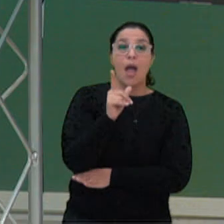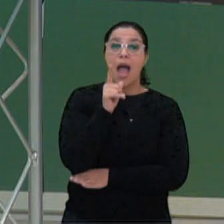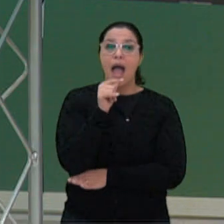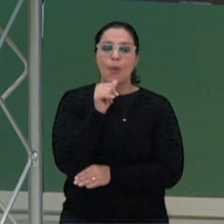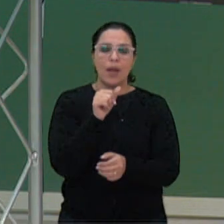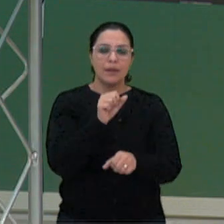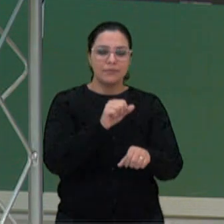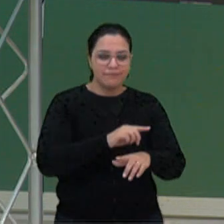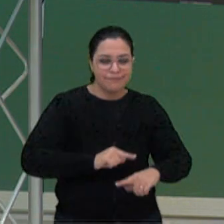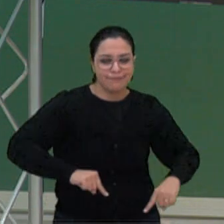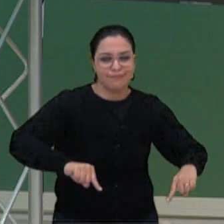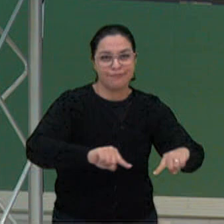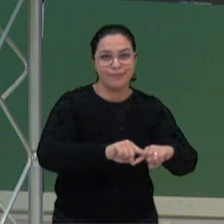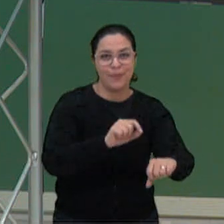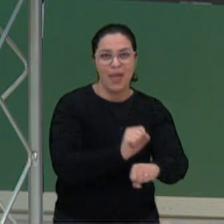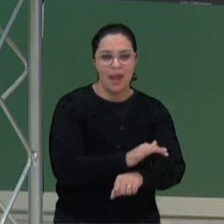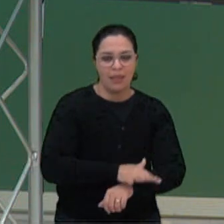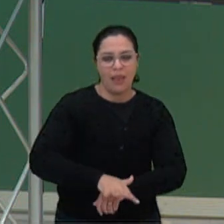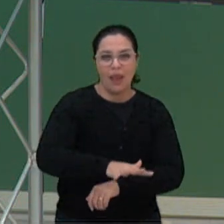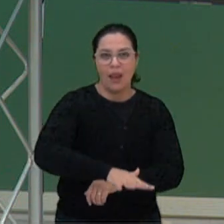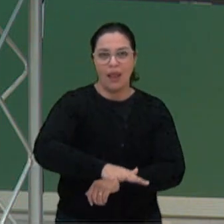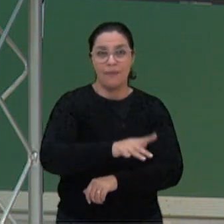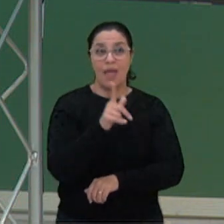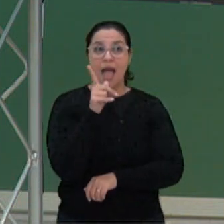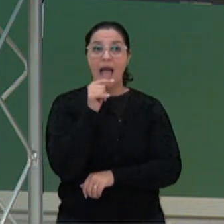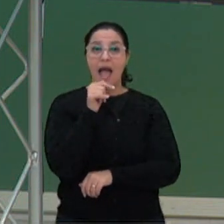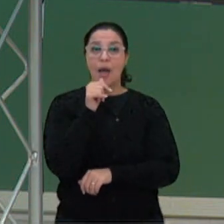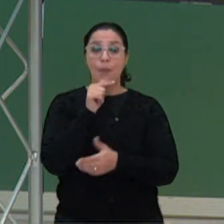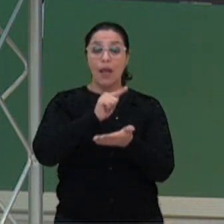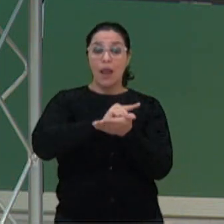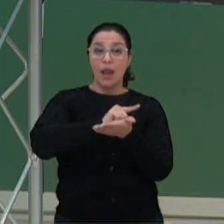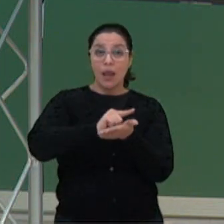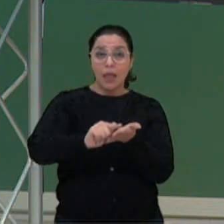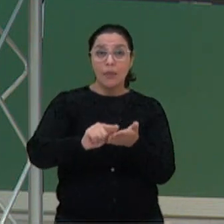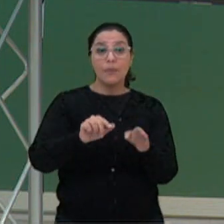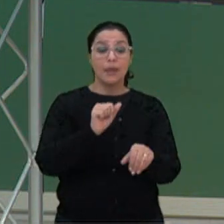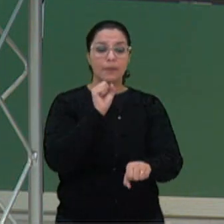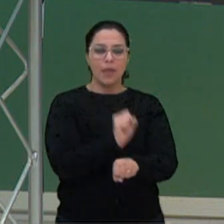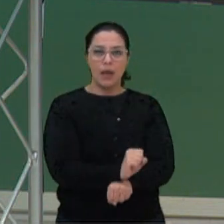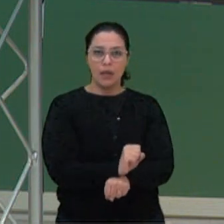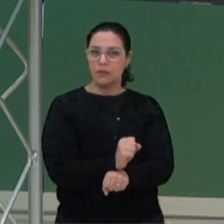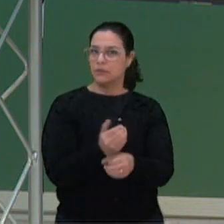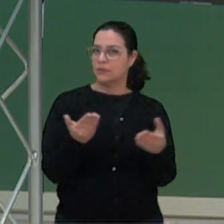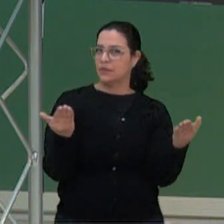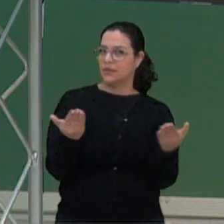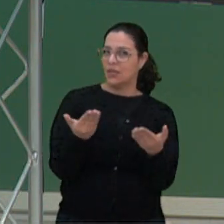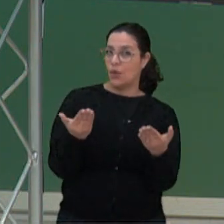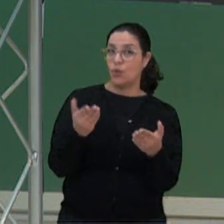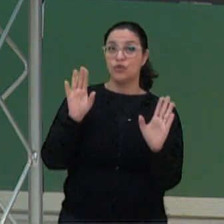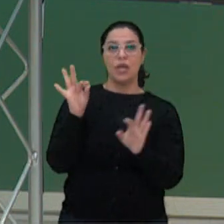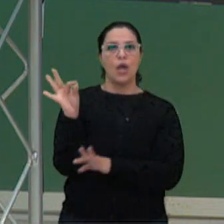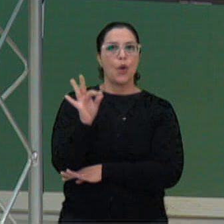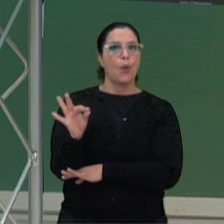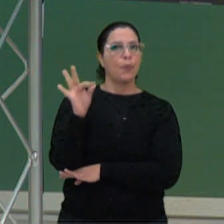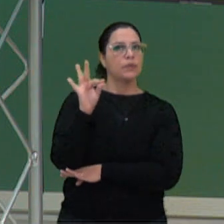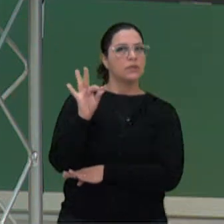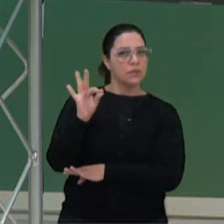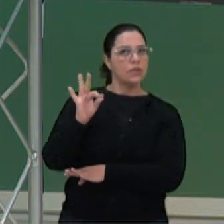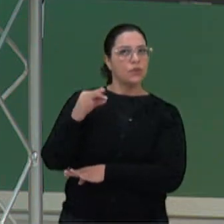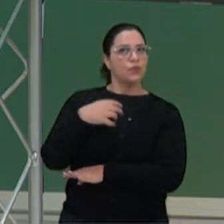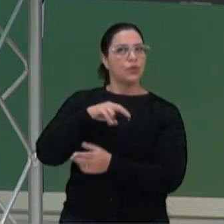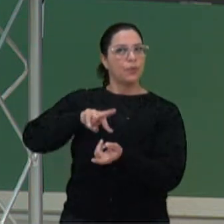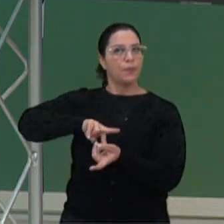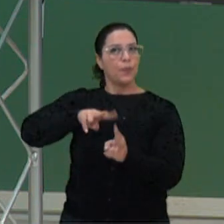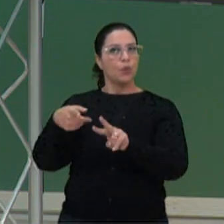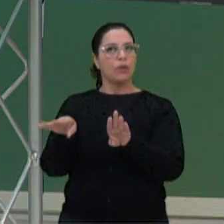parada. Antigamente, quando eu dava essa aula, eu falava evitar água limpa e parada. Hoje em dia, os mosquitos já sofreram mutações e também